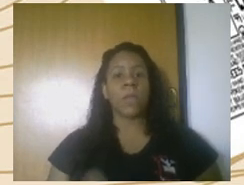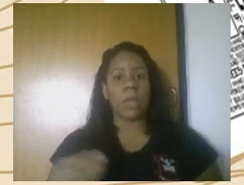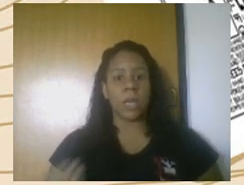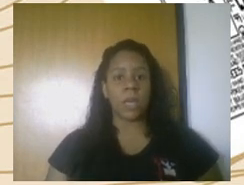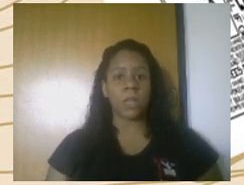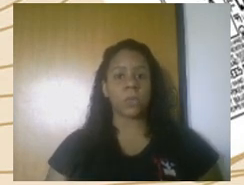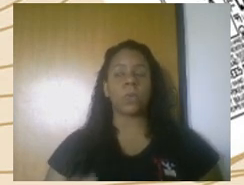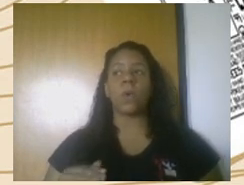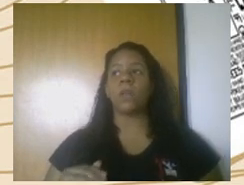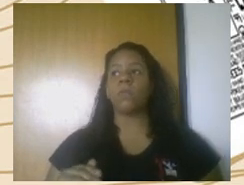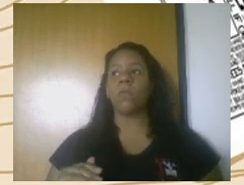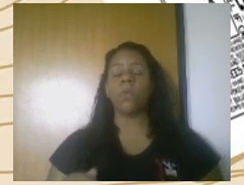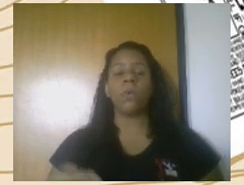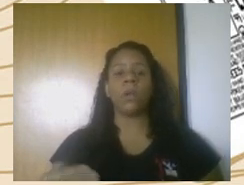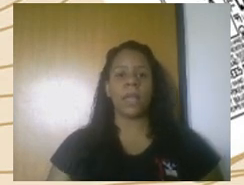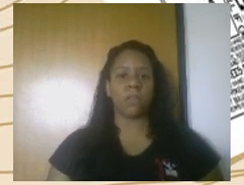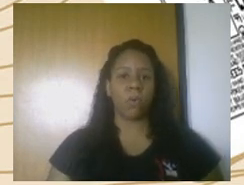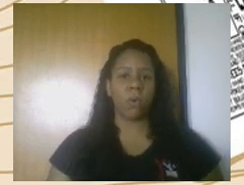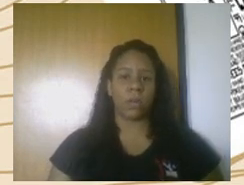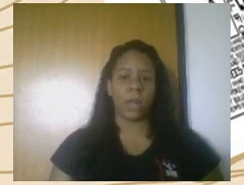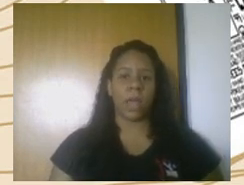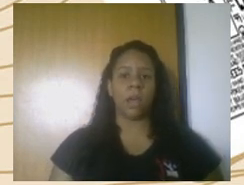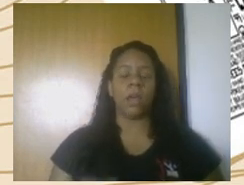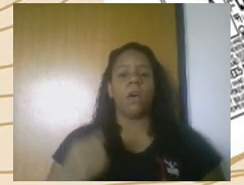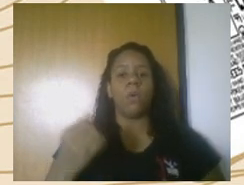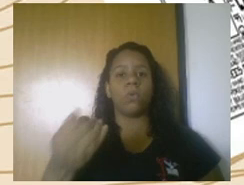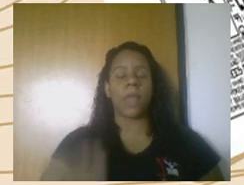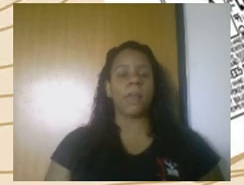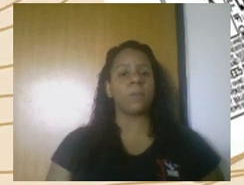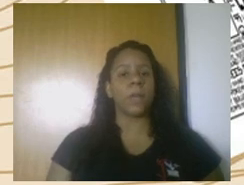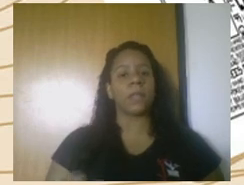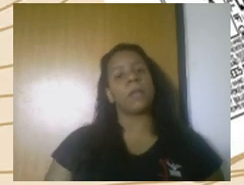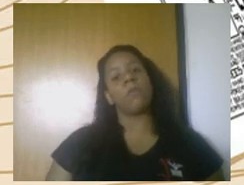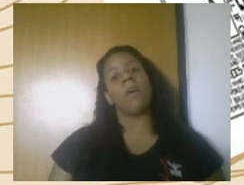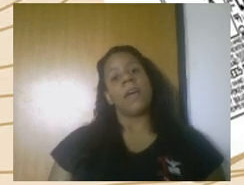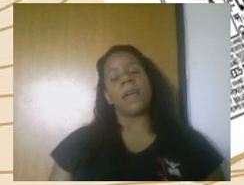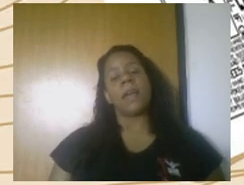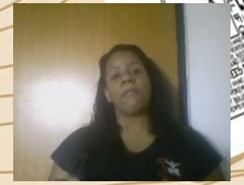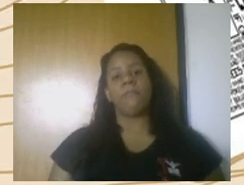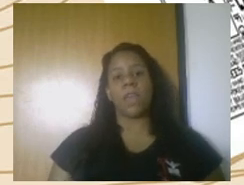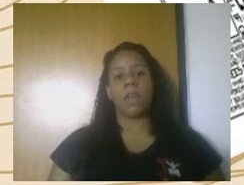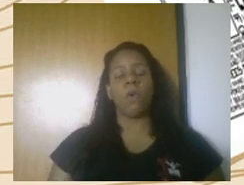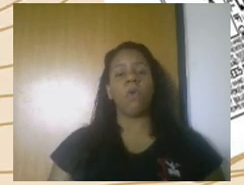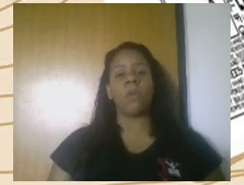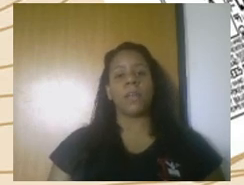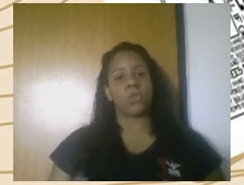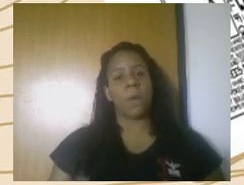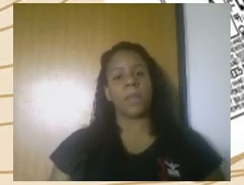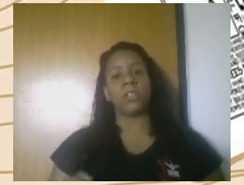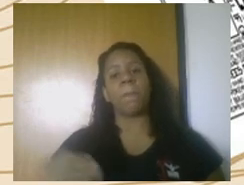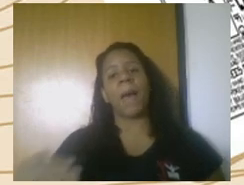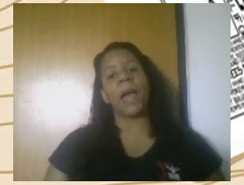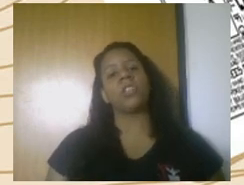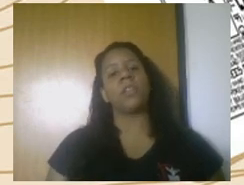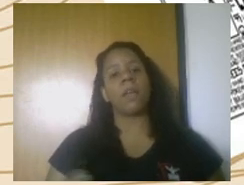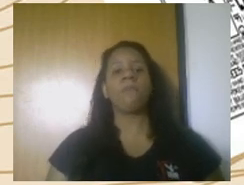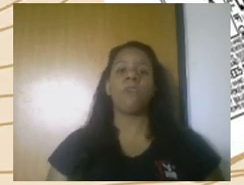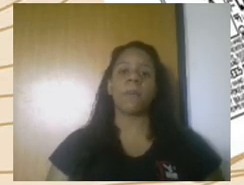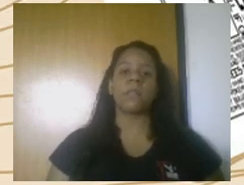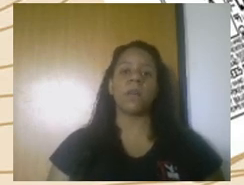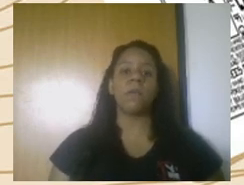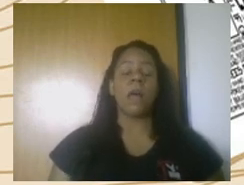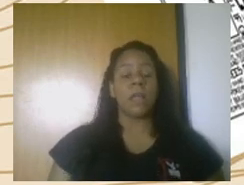informação. E isso, quando o leitor, né, o telespectador, ele vê ou lê somente parte